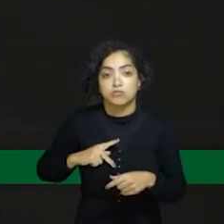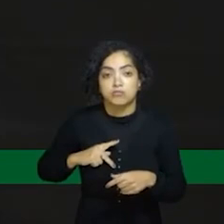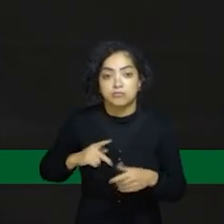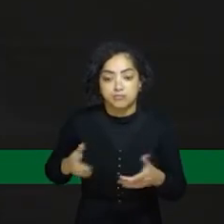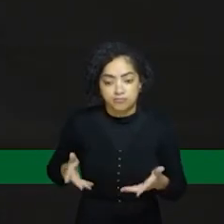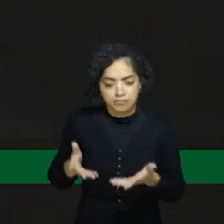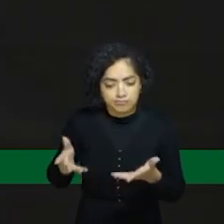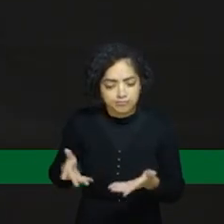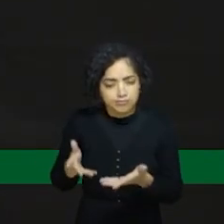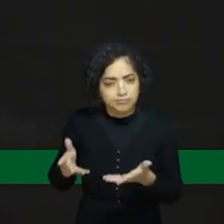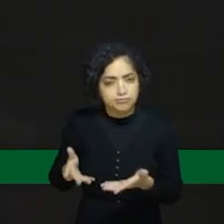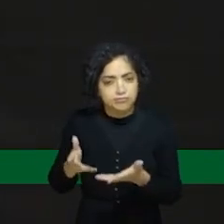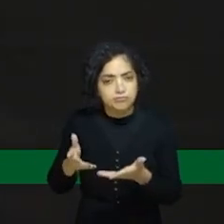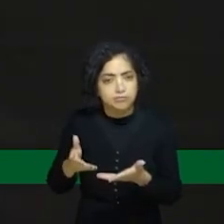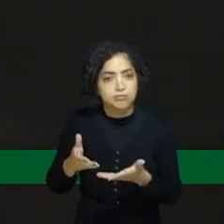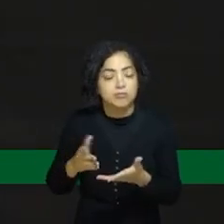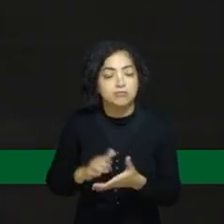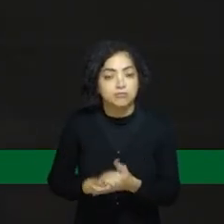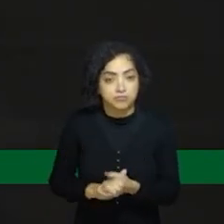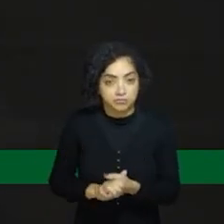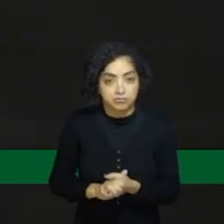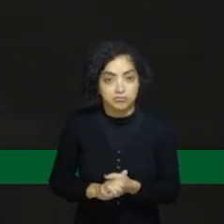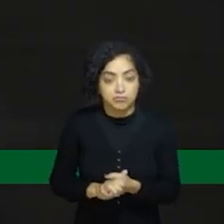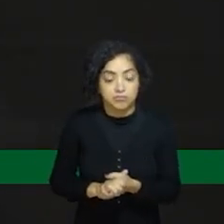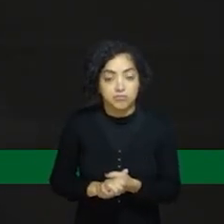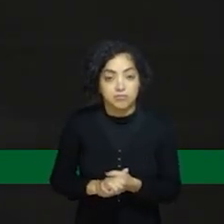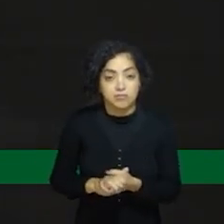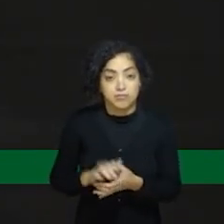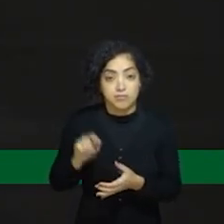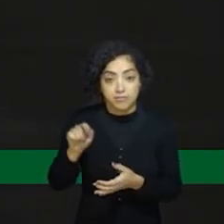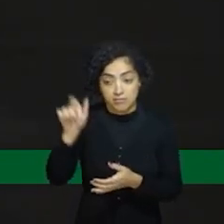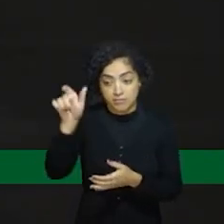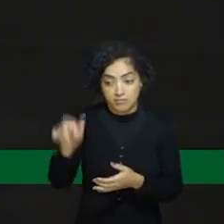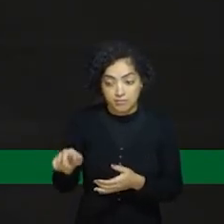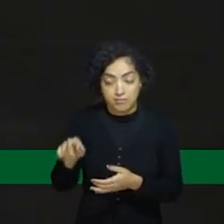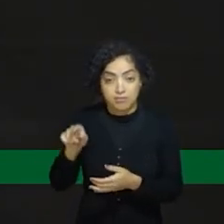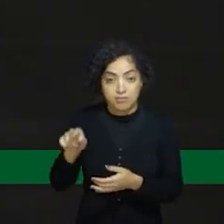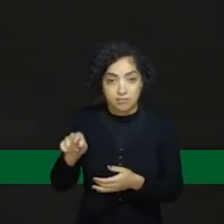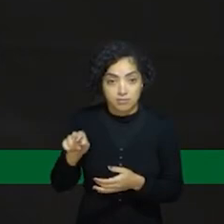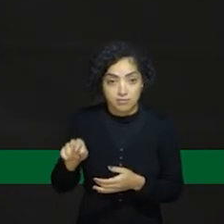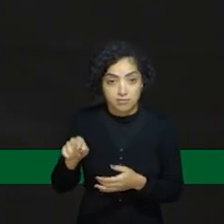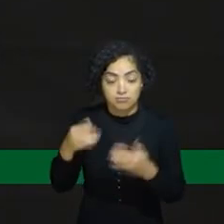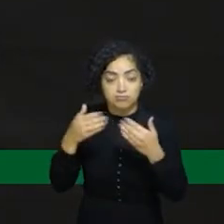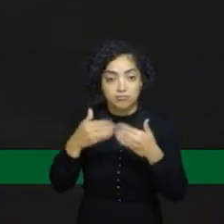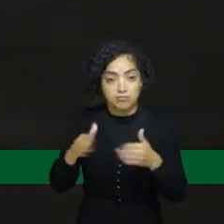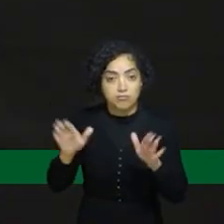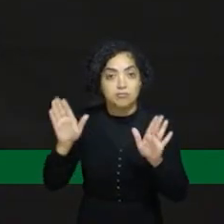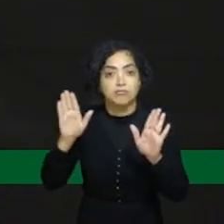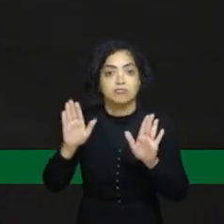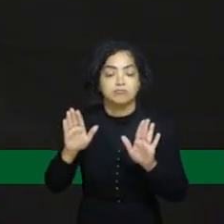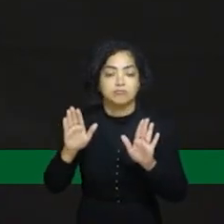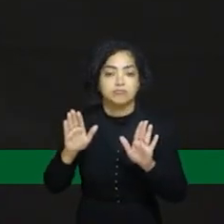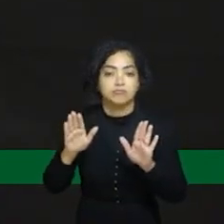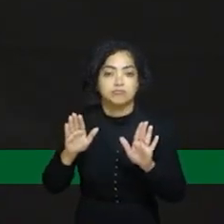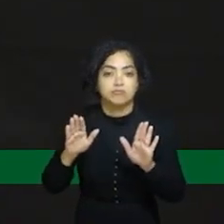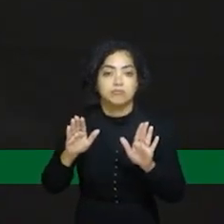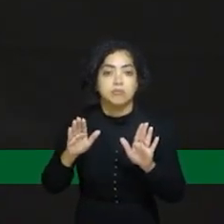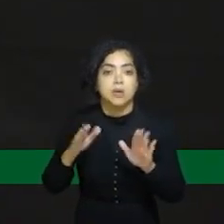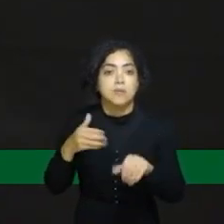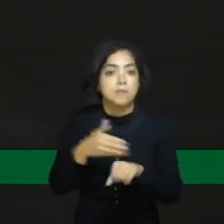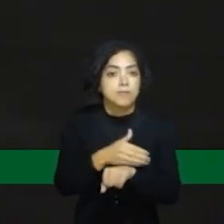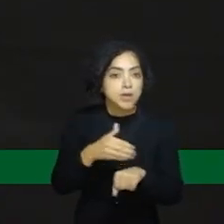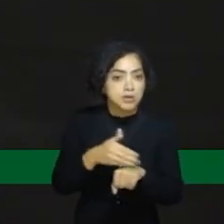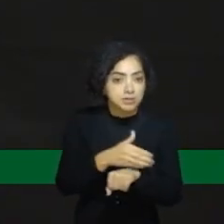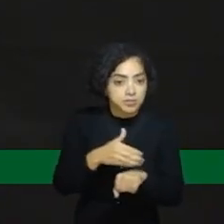foi o primeiro deputado a incentivar a porta aberta, a escola aberta para a participação